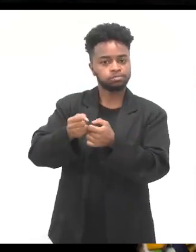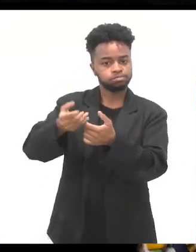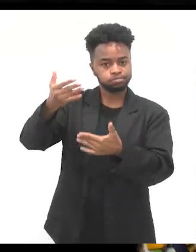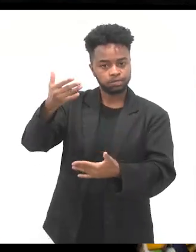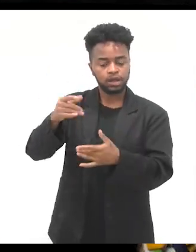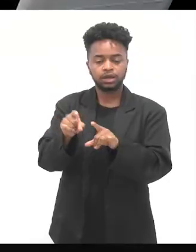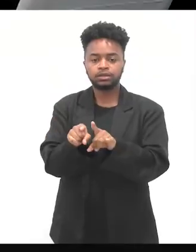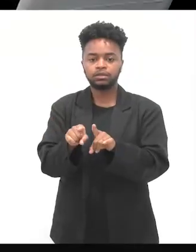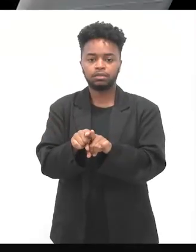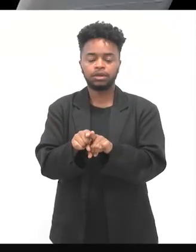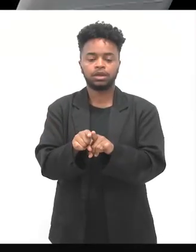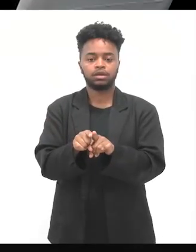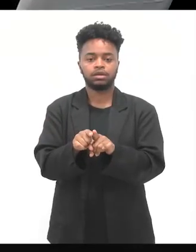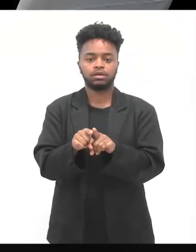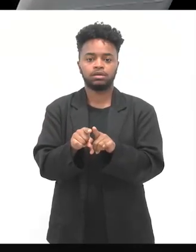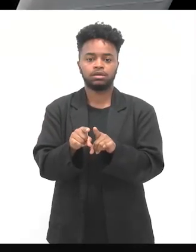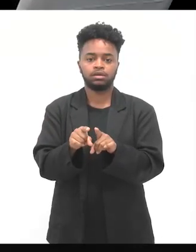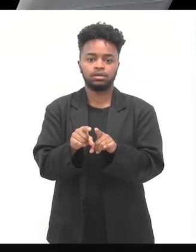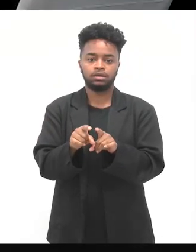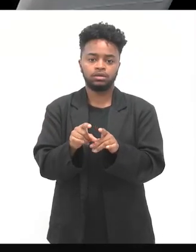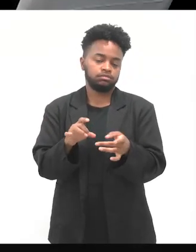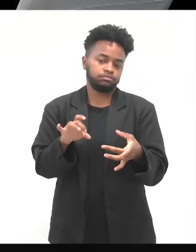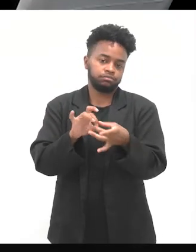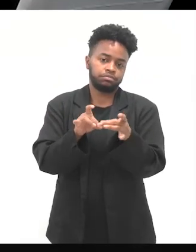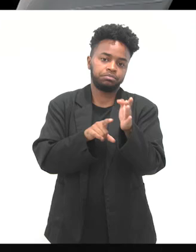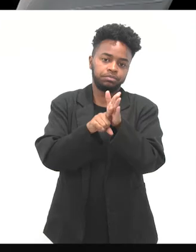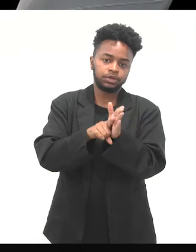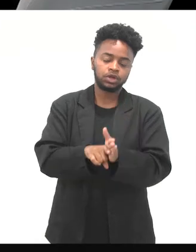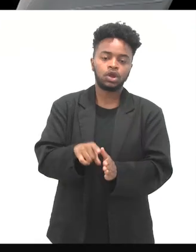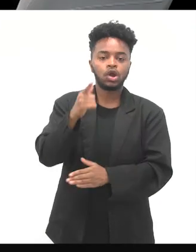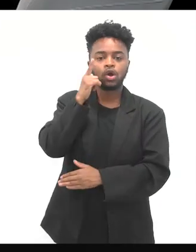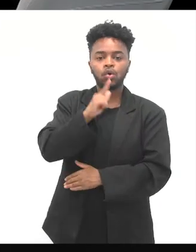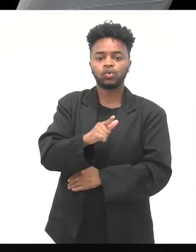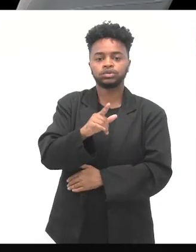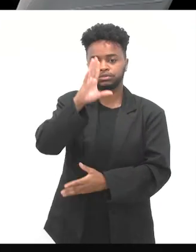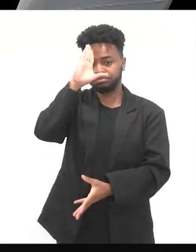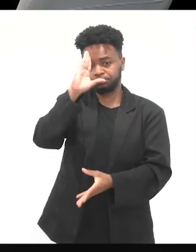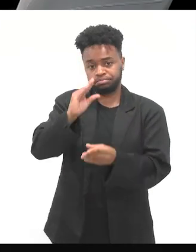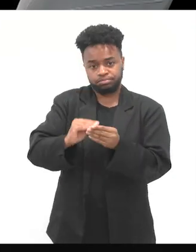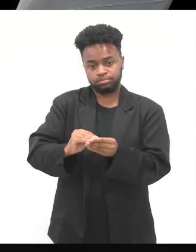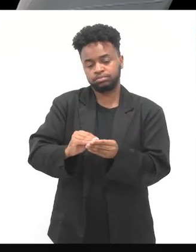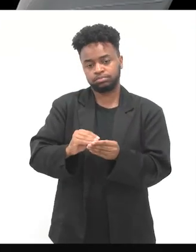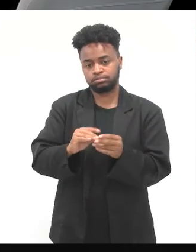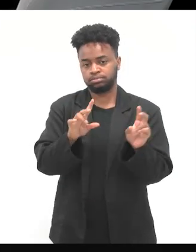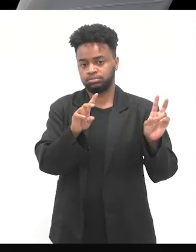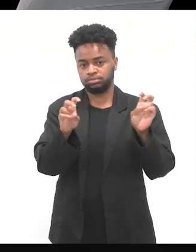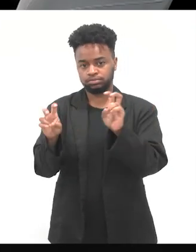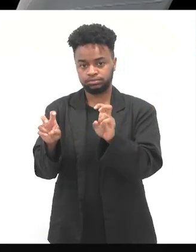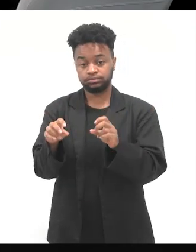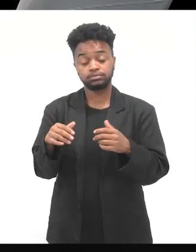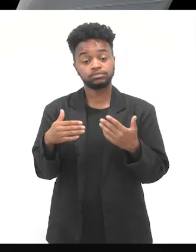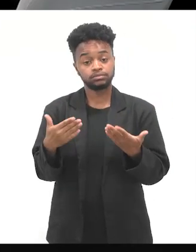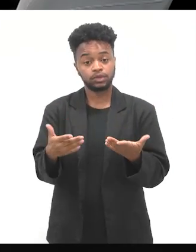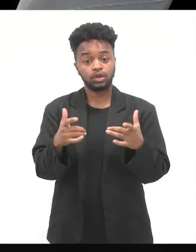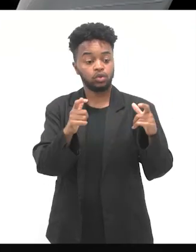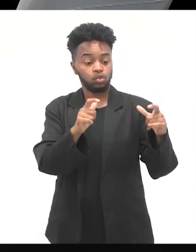material e através de suas pesquisas, tirar inúmeras conclusões, né? E esses